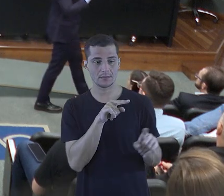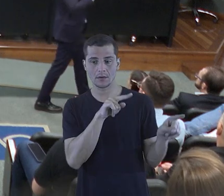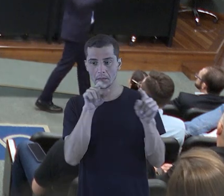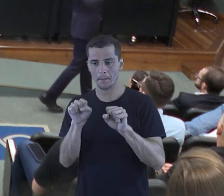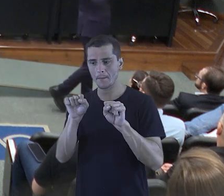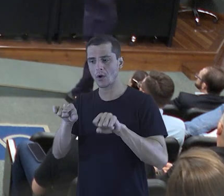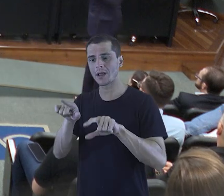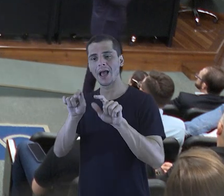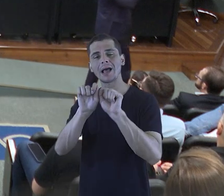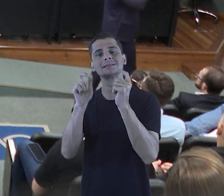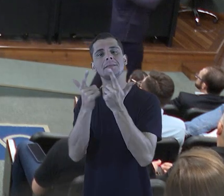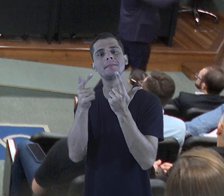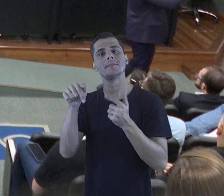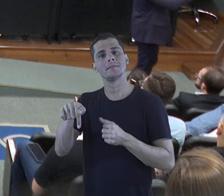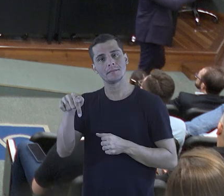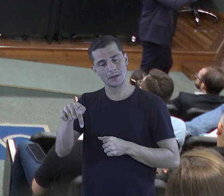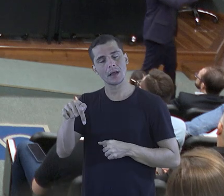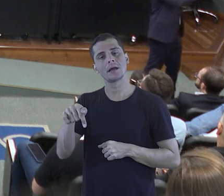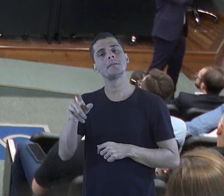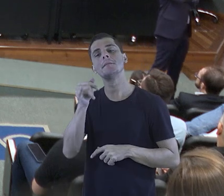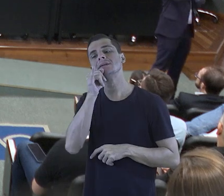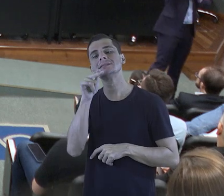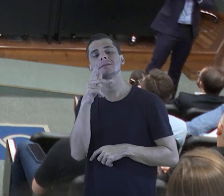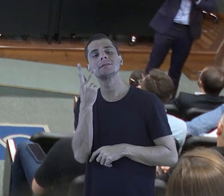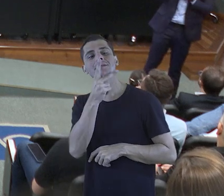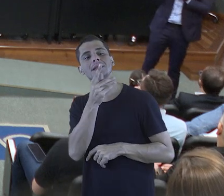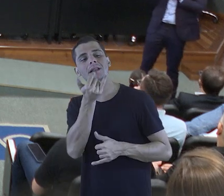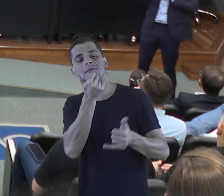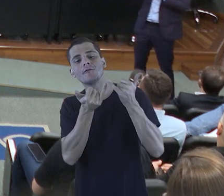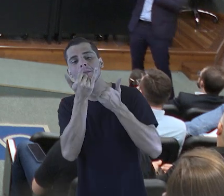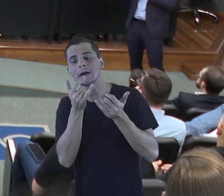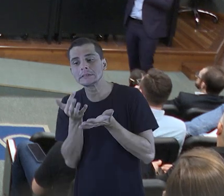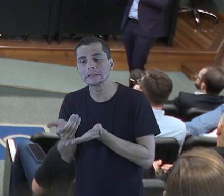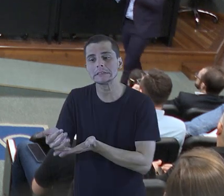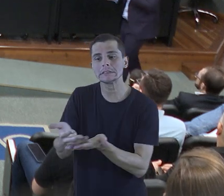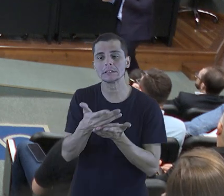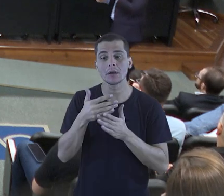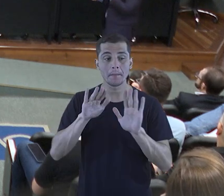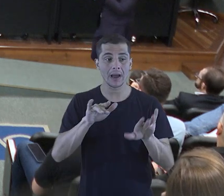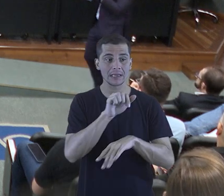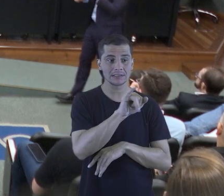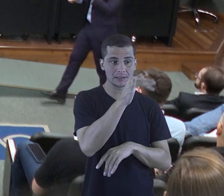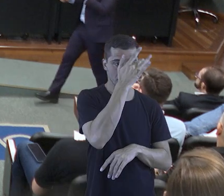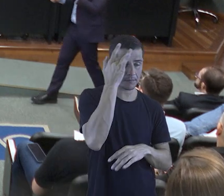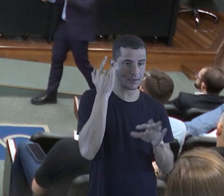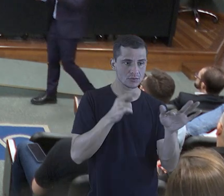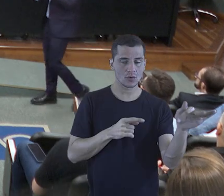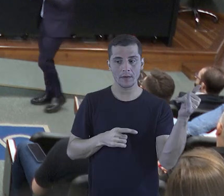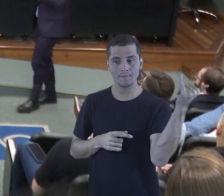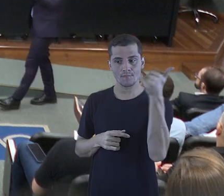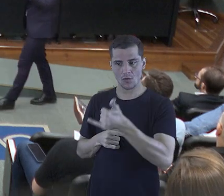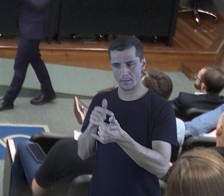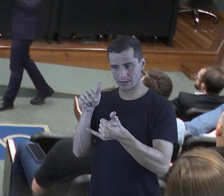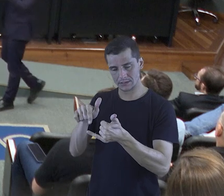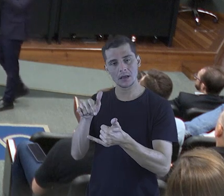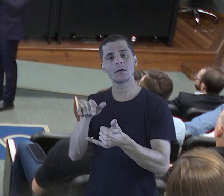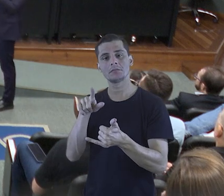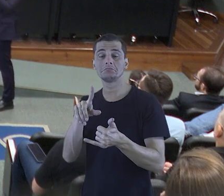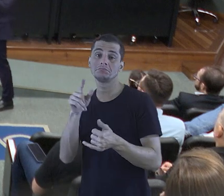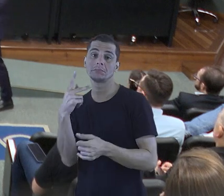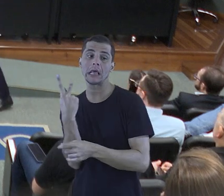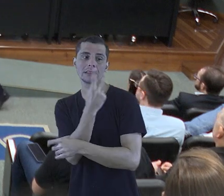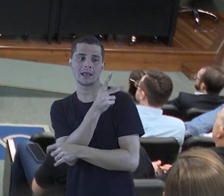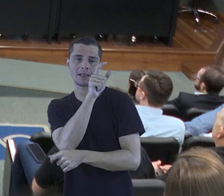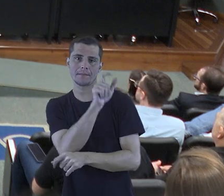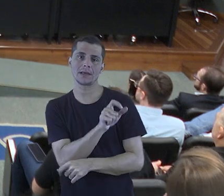não capte esse dado de maneira direta, se esse dado entra na Assembleia, esse dado é teu. Porque você coletou por